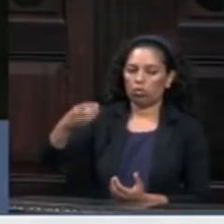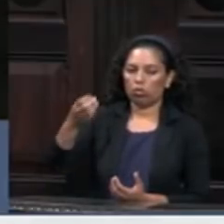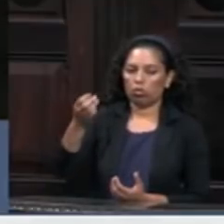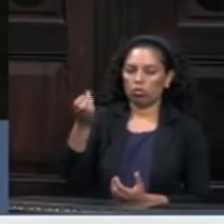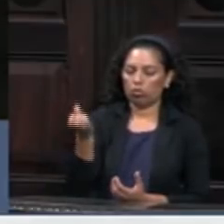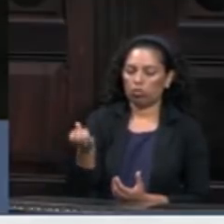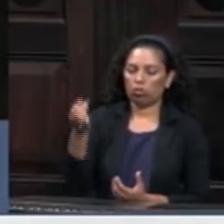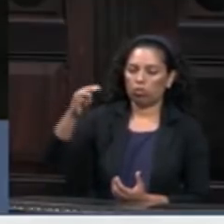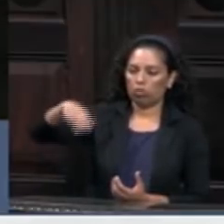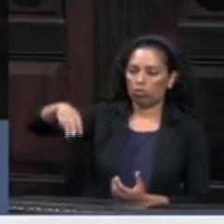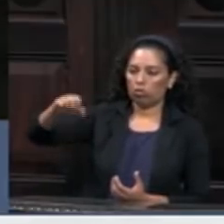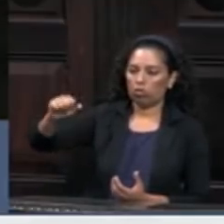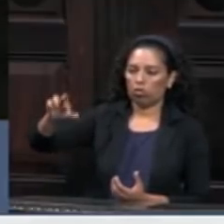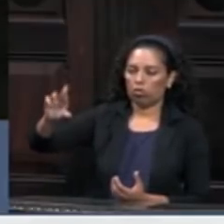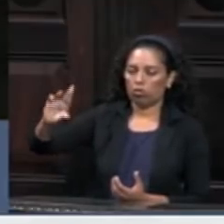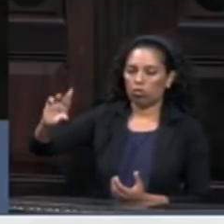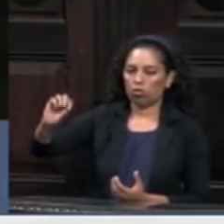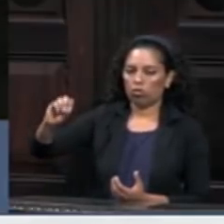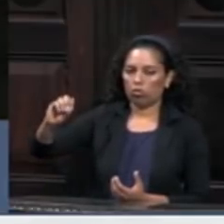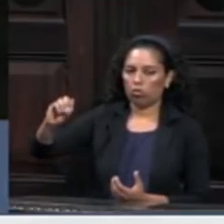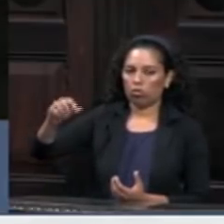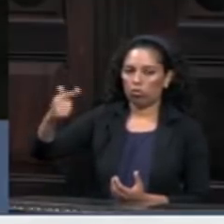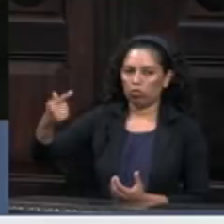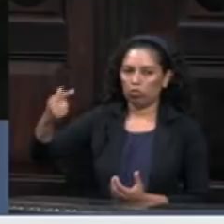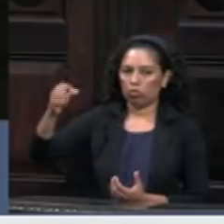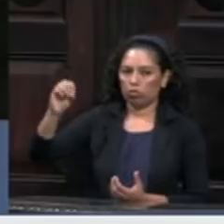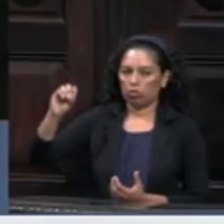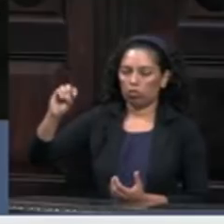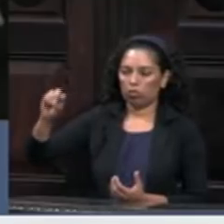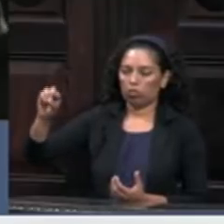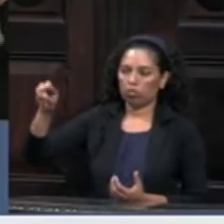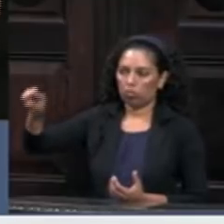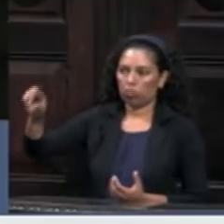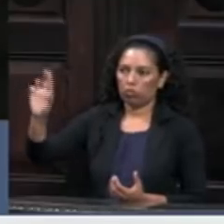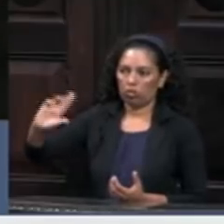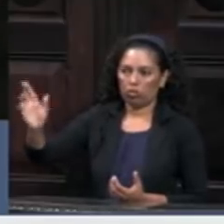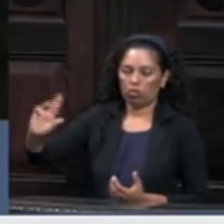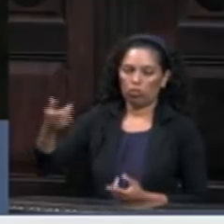6 bilhões e 700. Porque